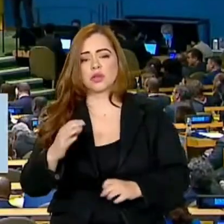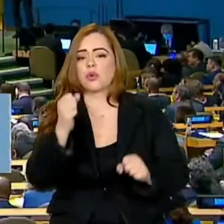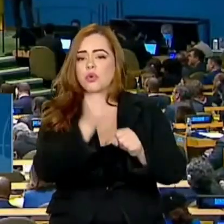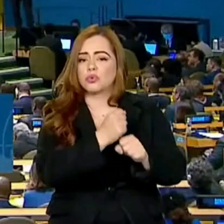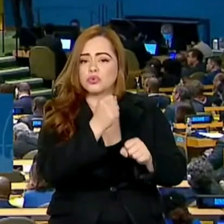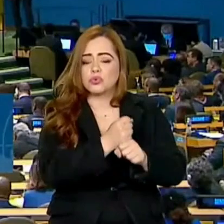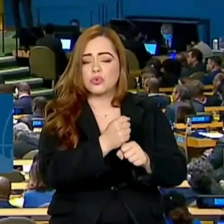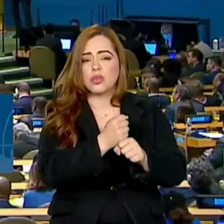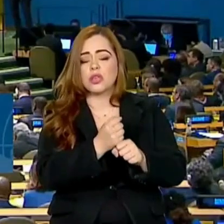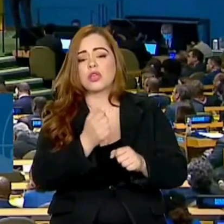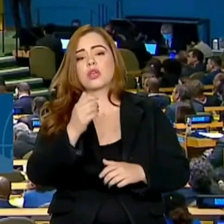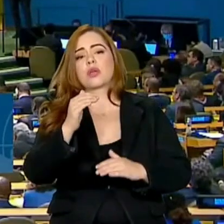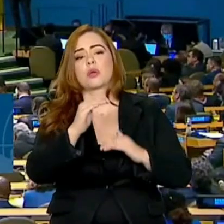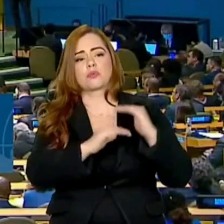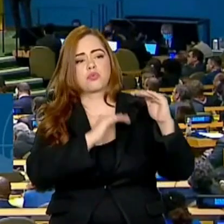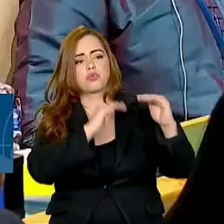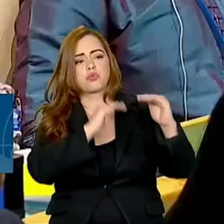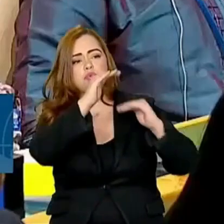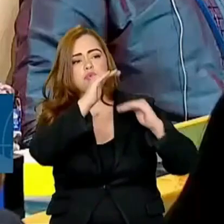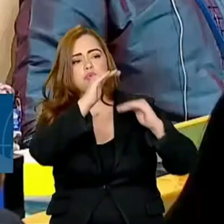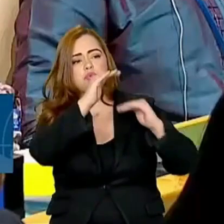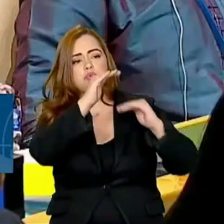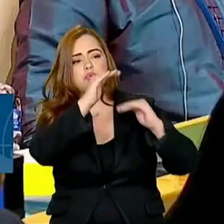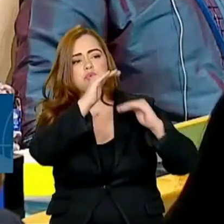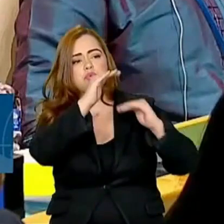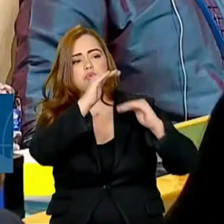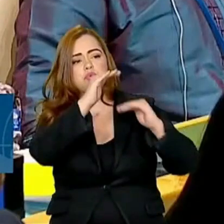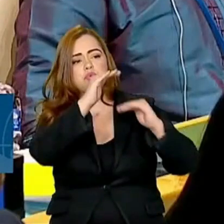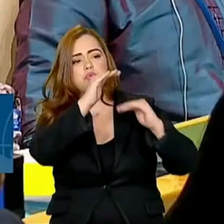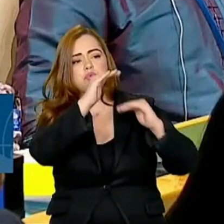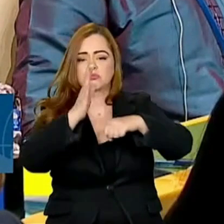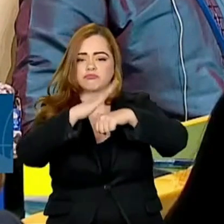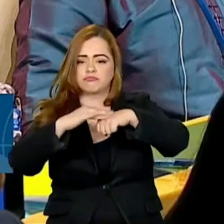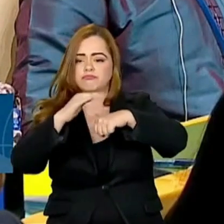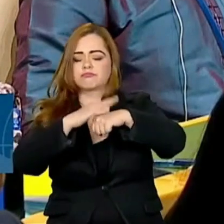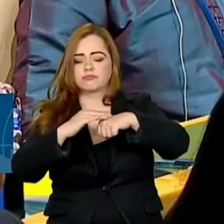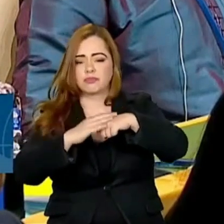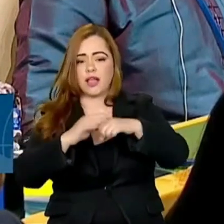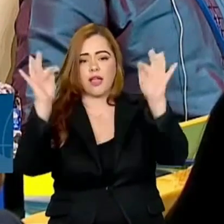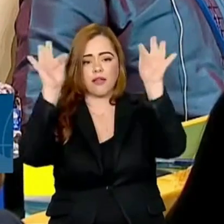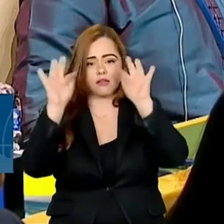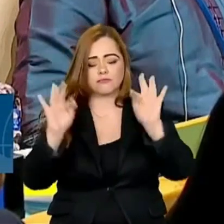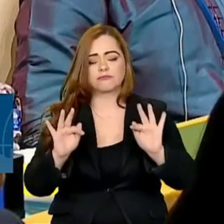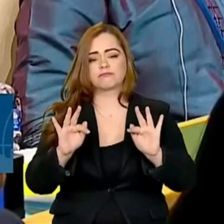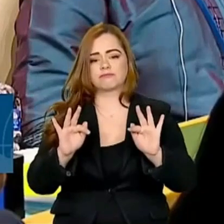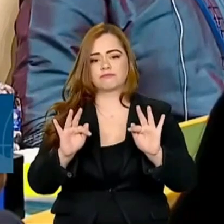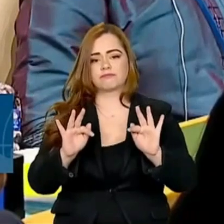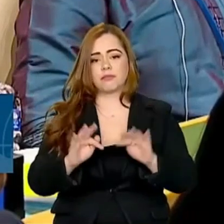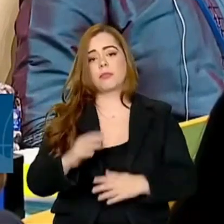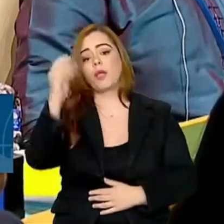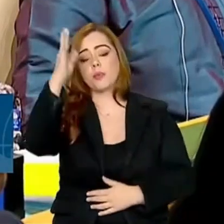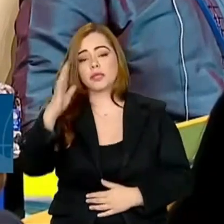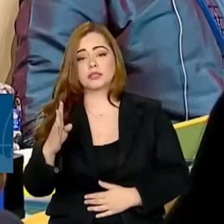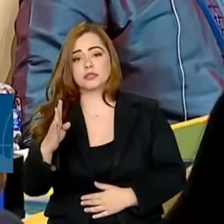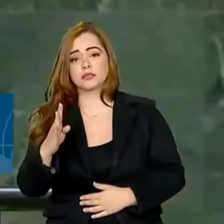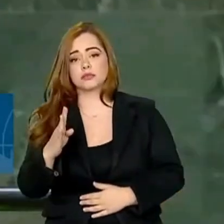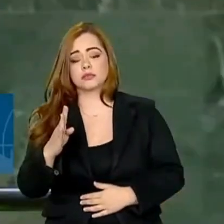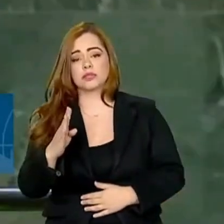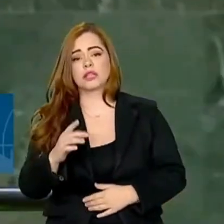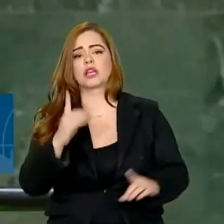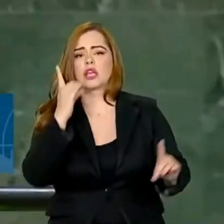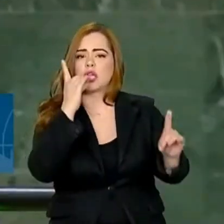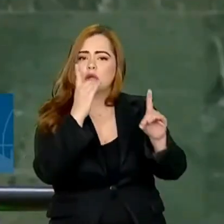soberano, justo, sustentável, solidário, generoso e alegre. O Brasil está